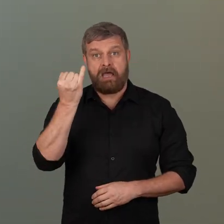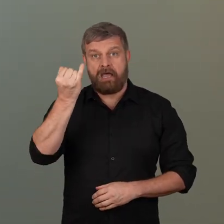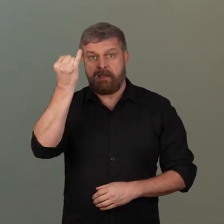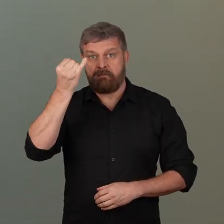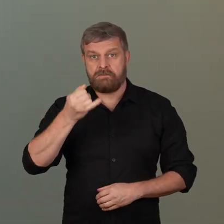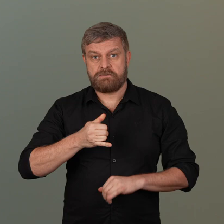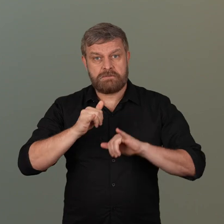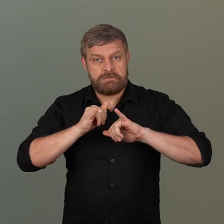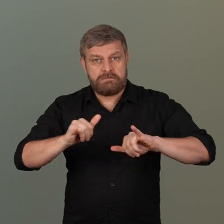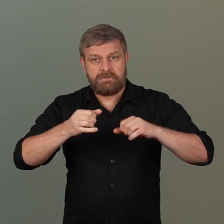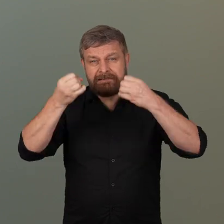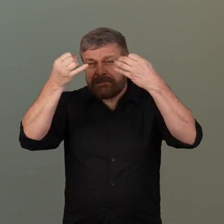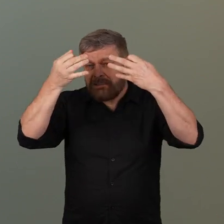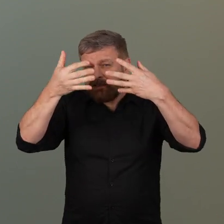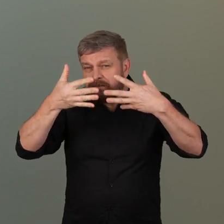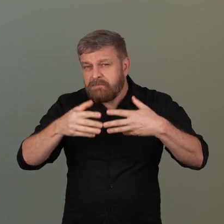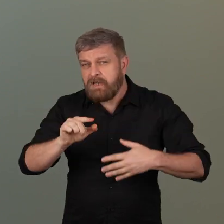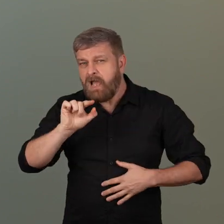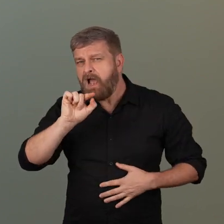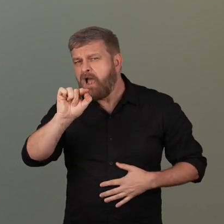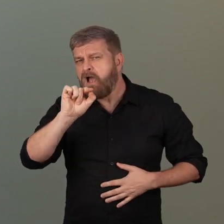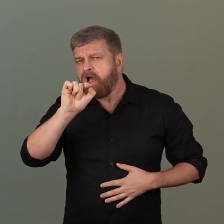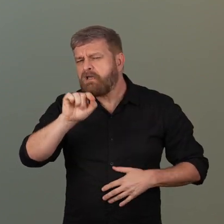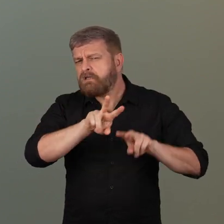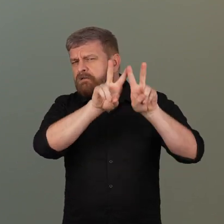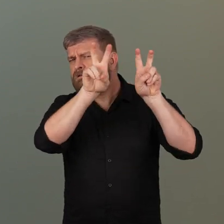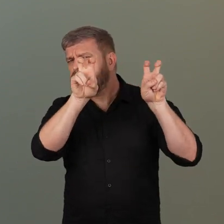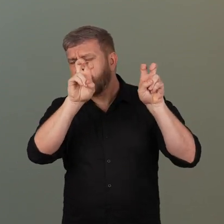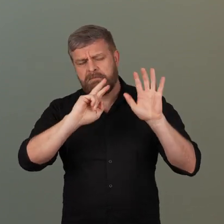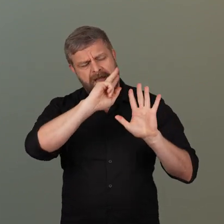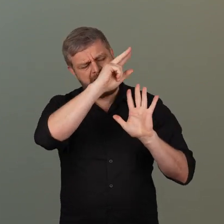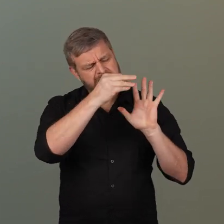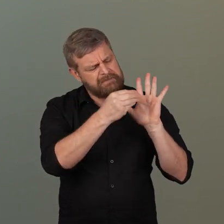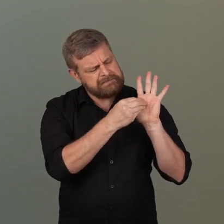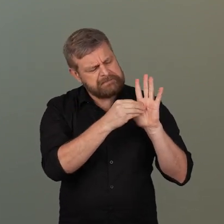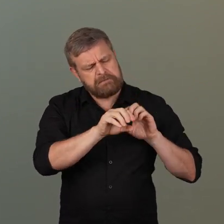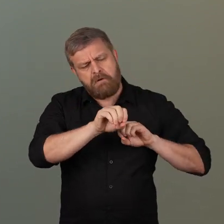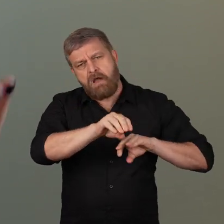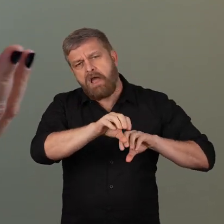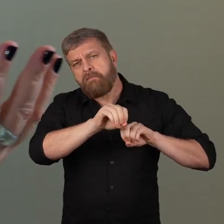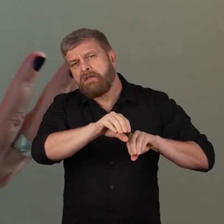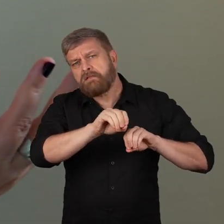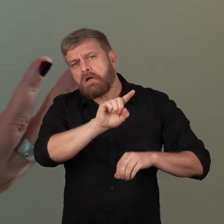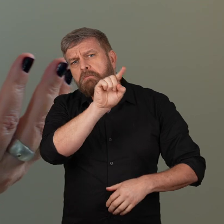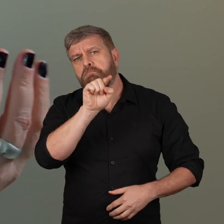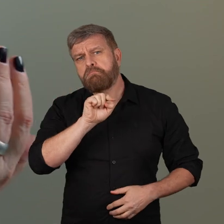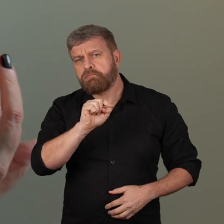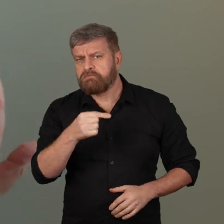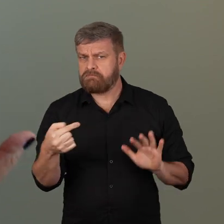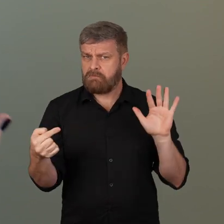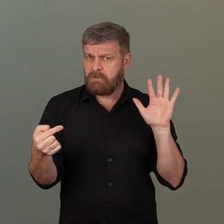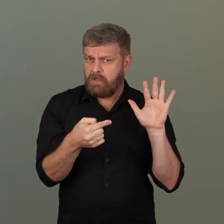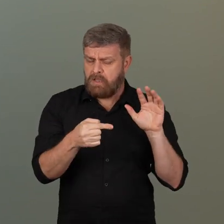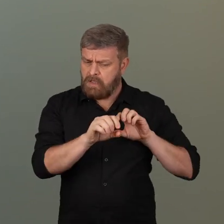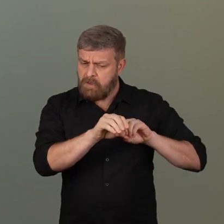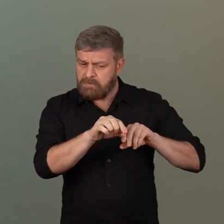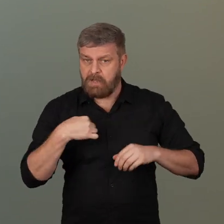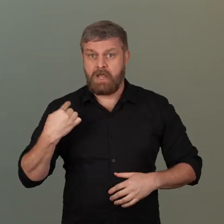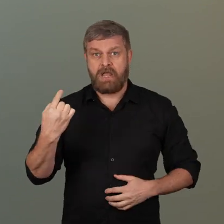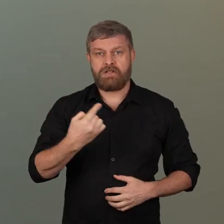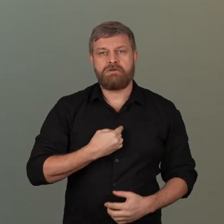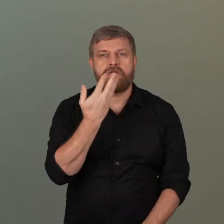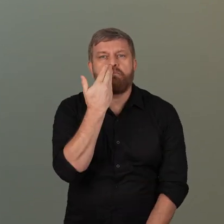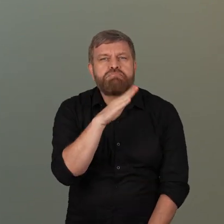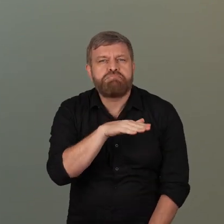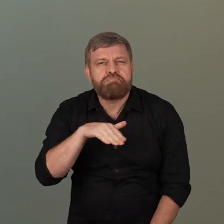definir de que educação ambiental nós estamos falando. Se aquela educação ambiental que nós aprendemos